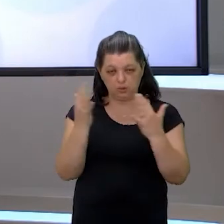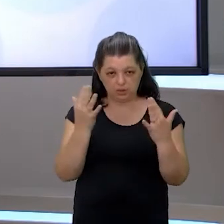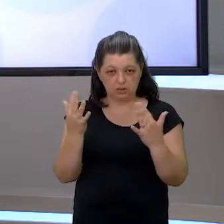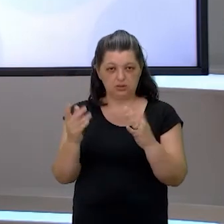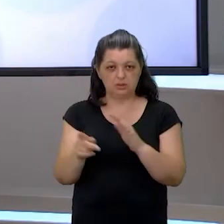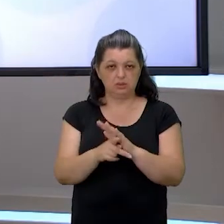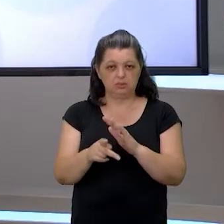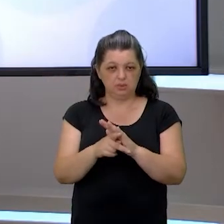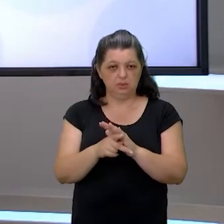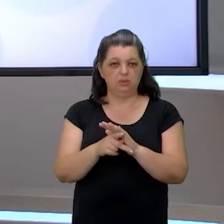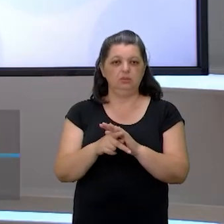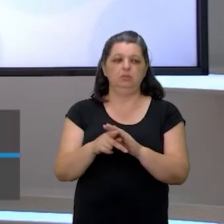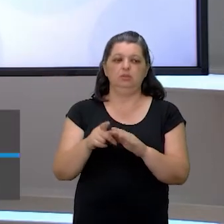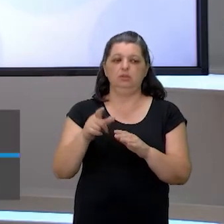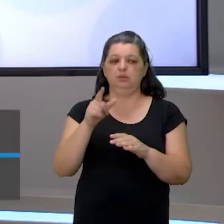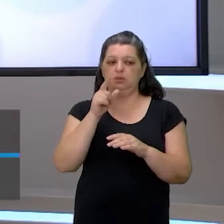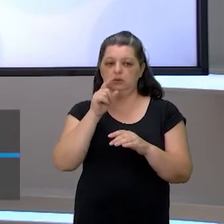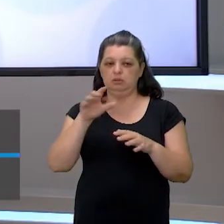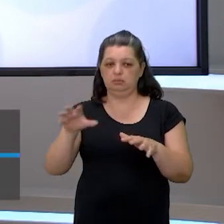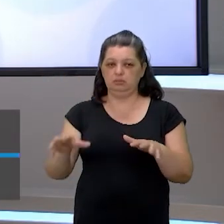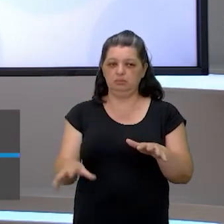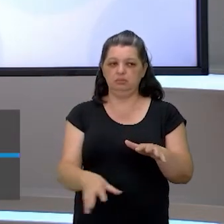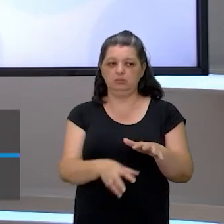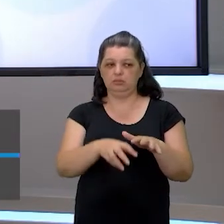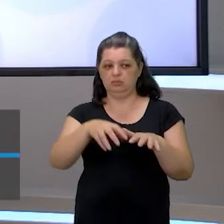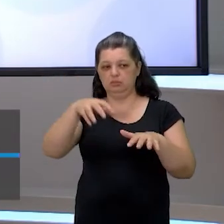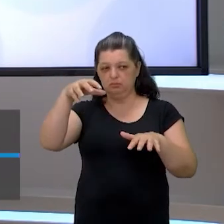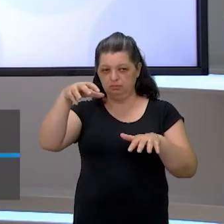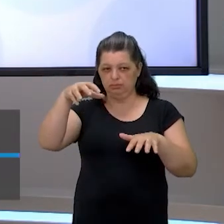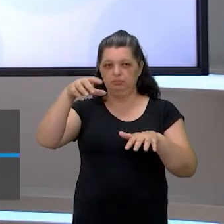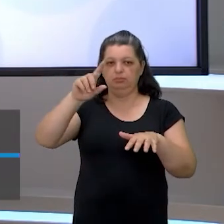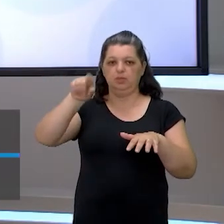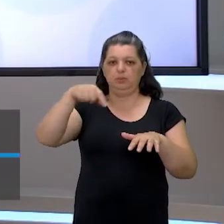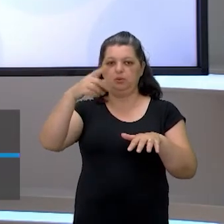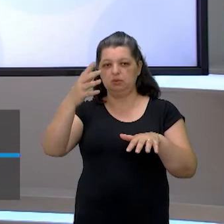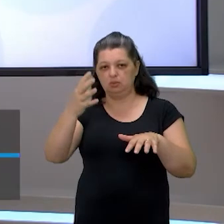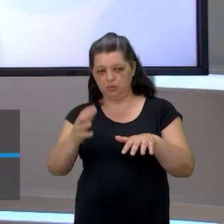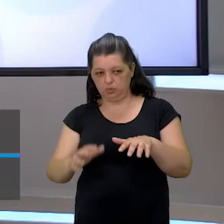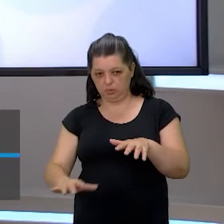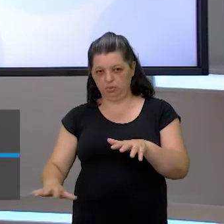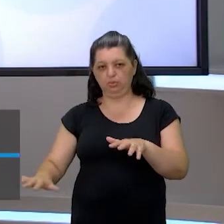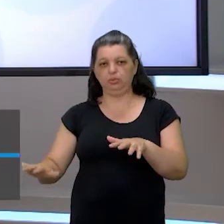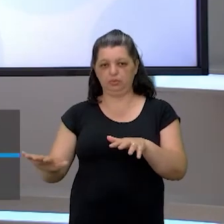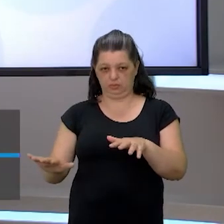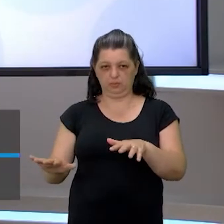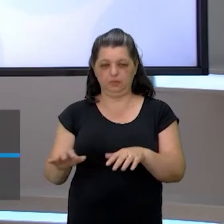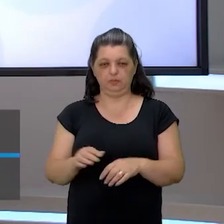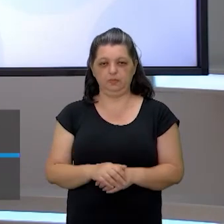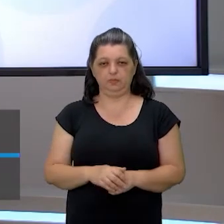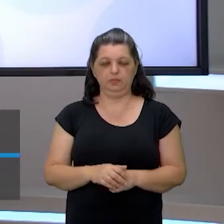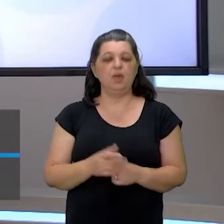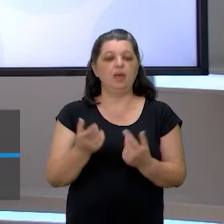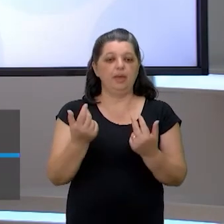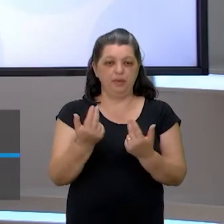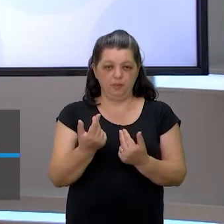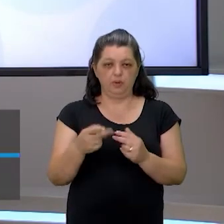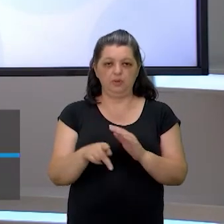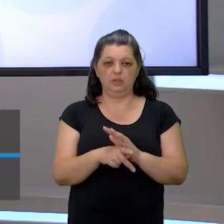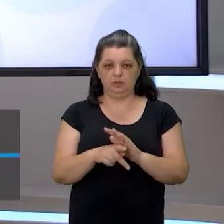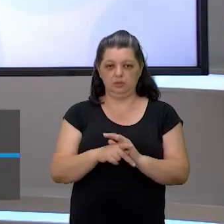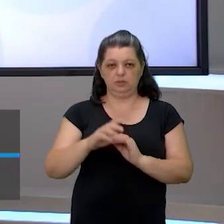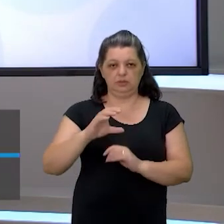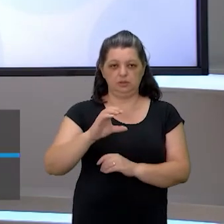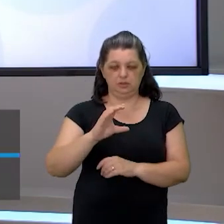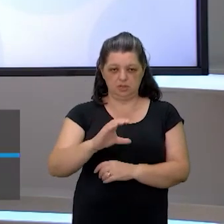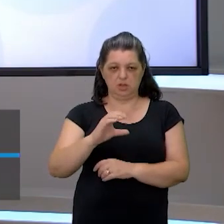a água do meio ambiente e depois devolve essa água para onde ela retirou. E da mesma coisa do carbono, né? Seria uma maneira de